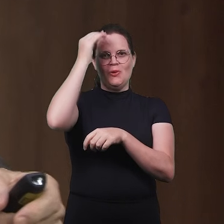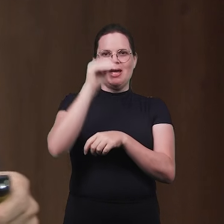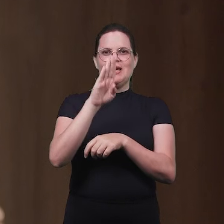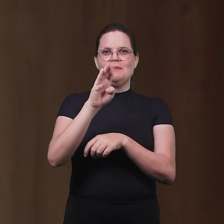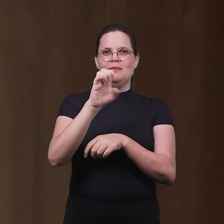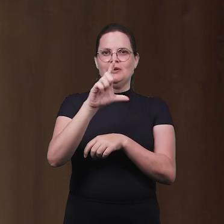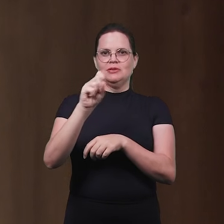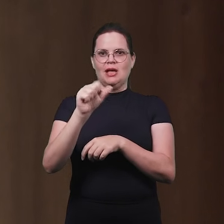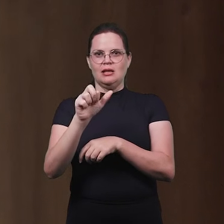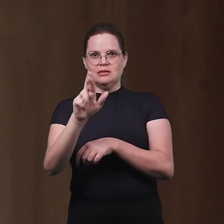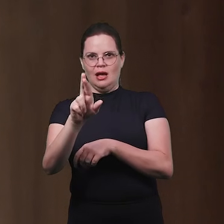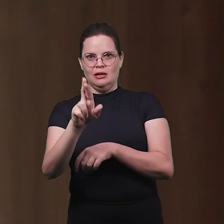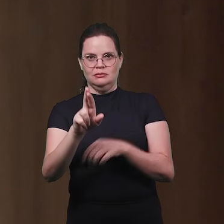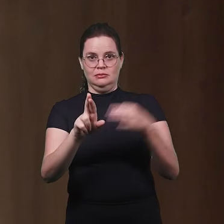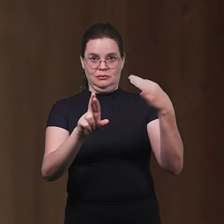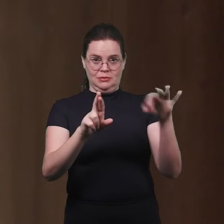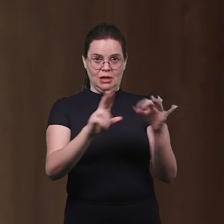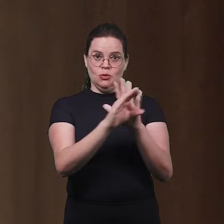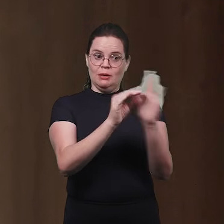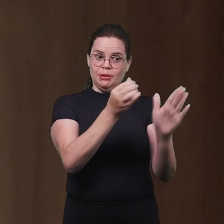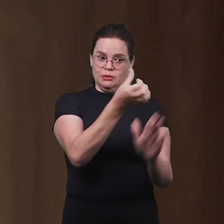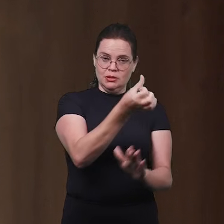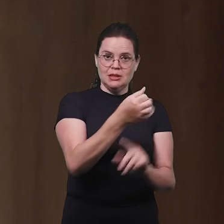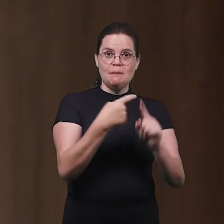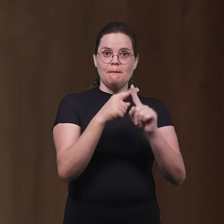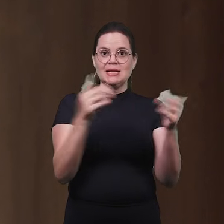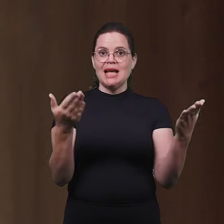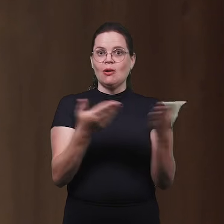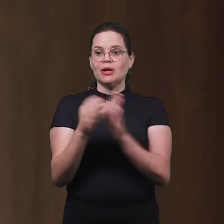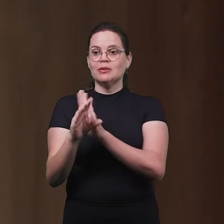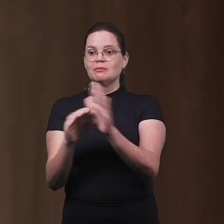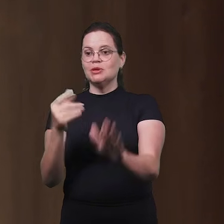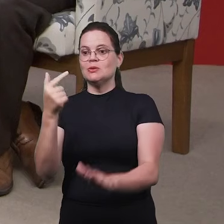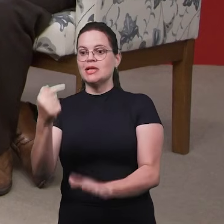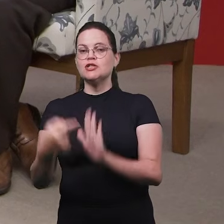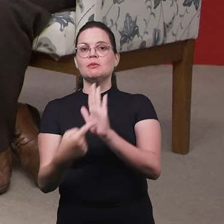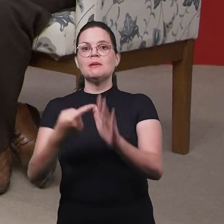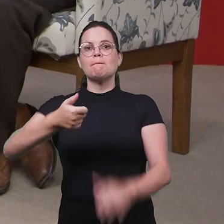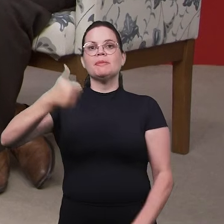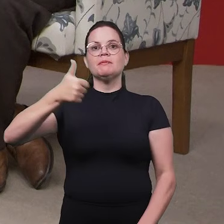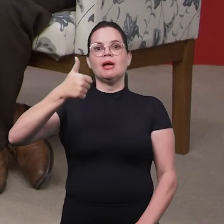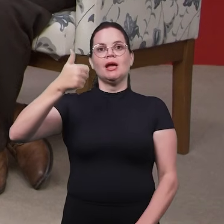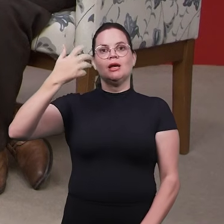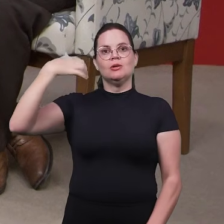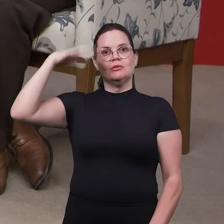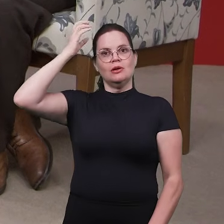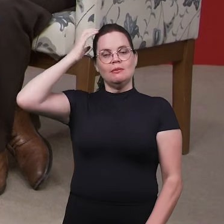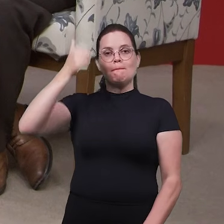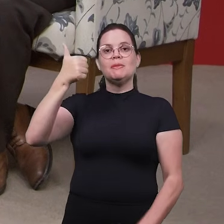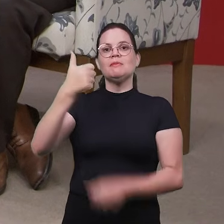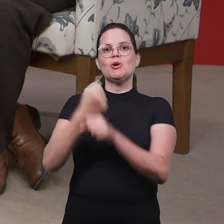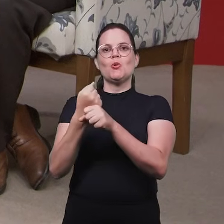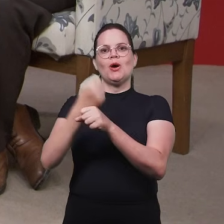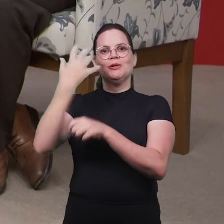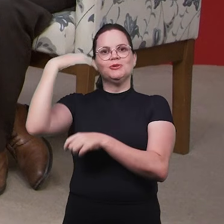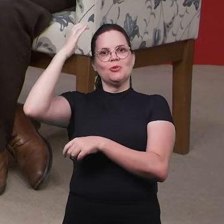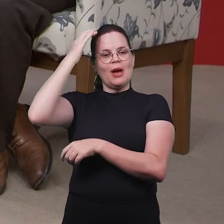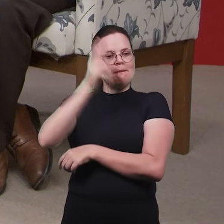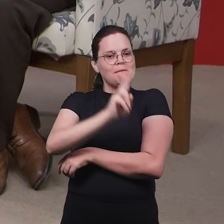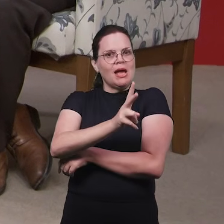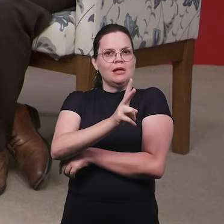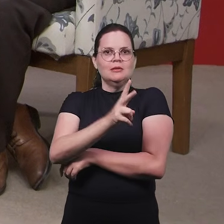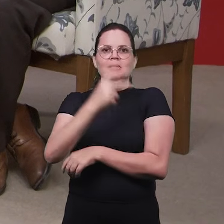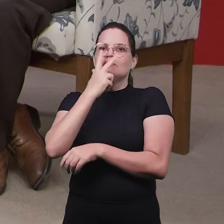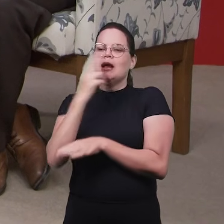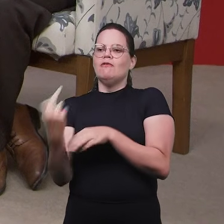agora o capítulo 7, no primeiro ano de Belsazar. Volta, né? Então ele teve essa visão antes